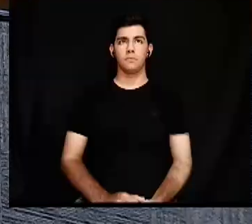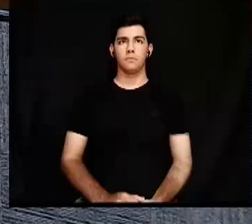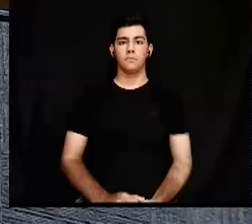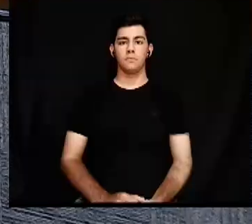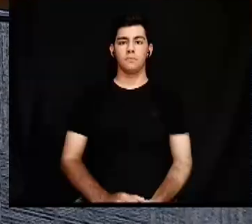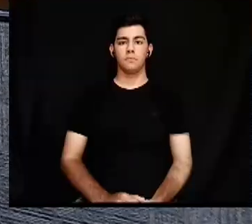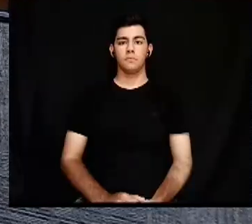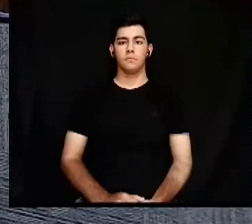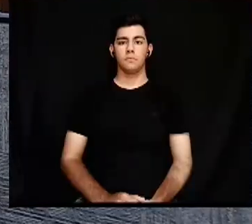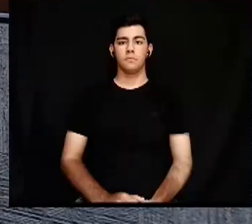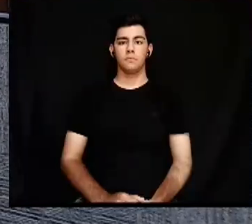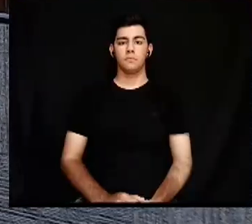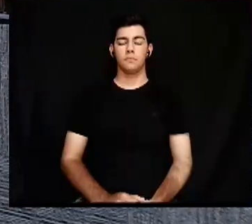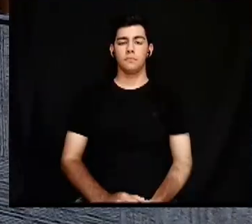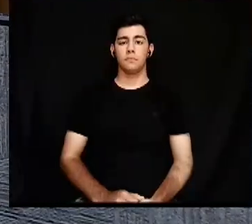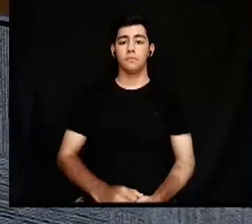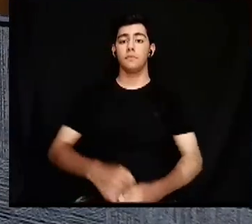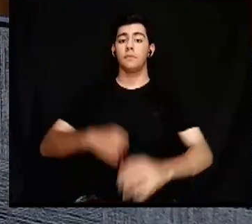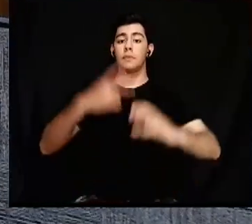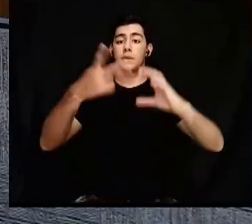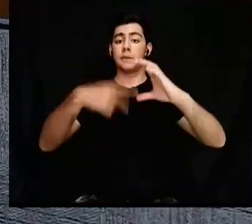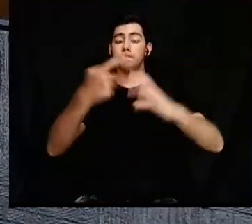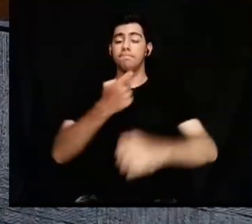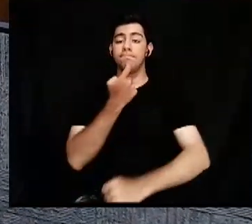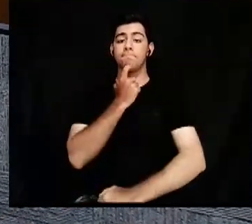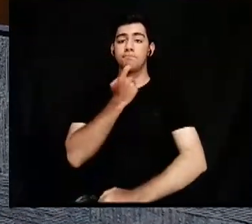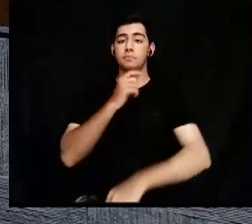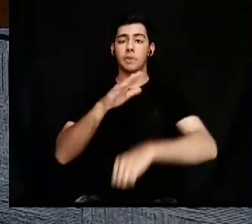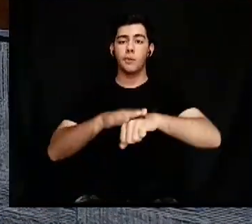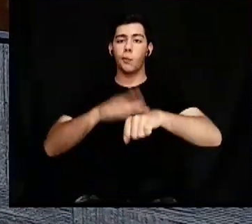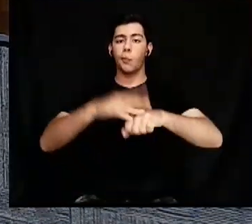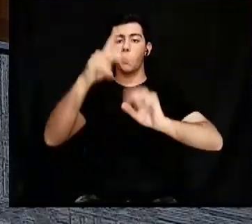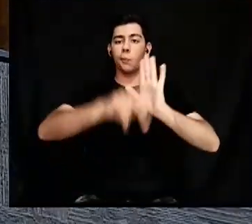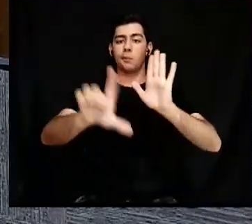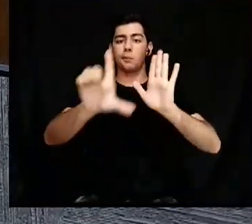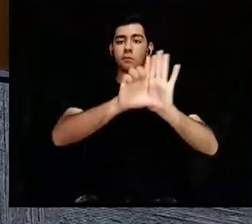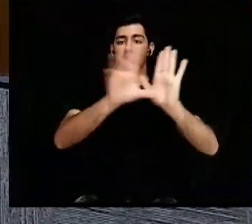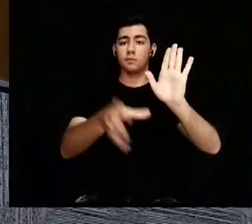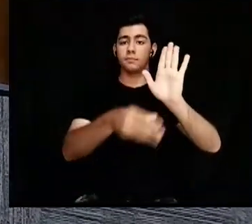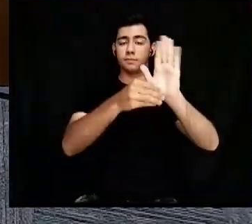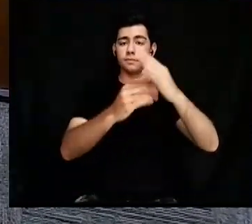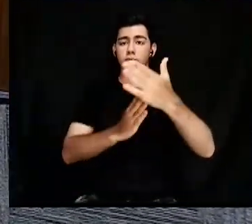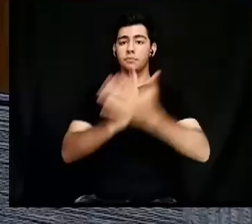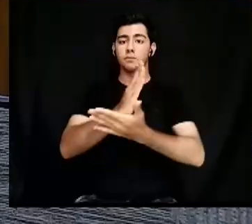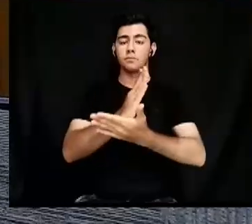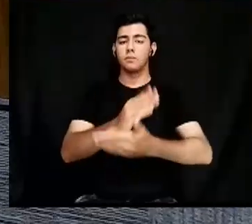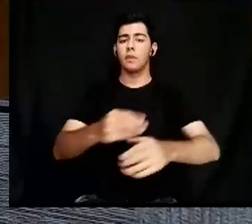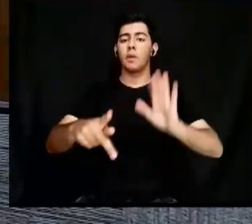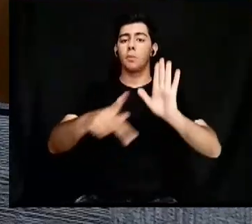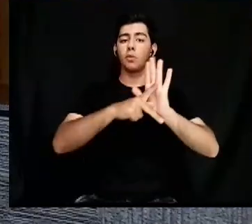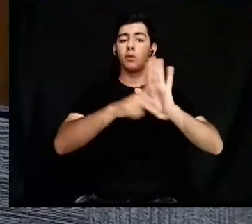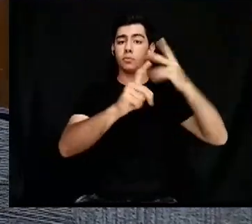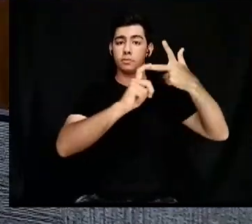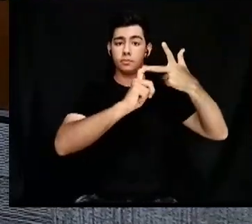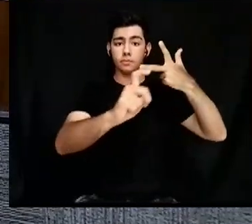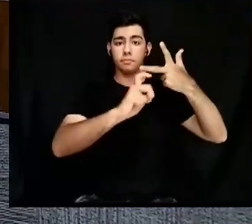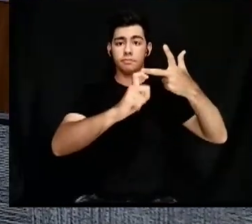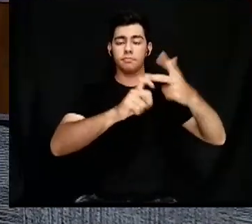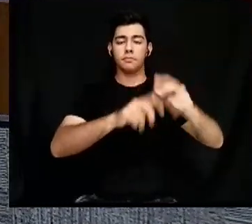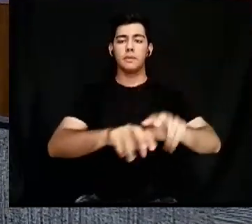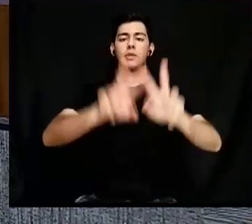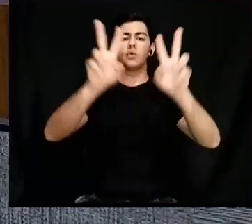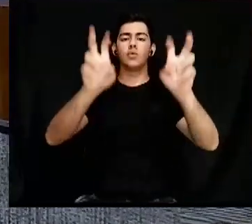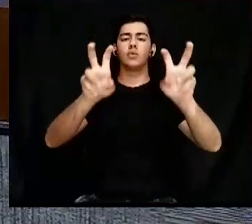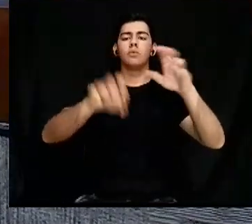A Câmara de Campinas aprovou o projeto de lei complementar de autoria do Poder Executivo sobre isenção do